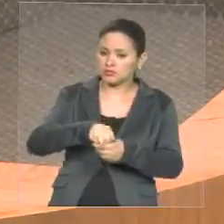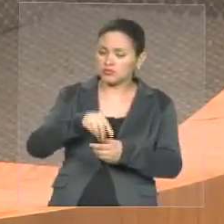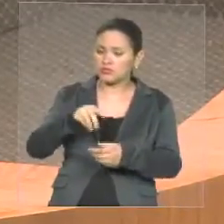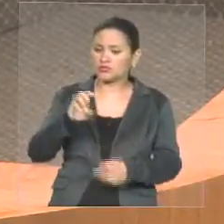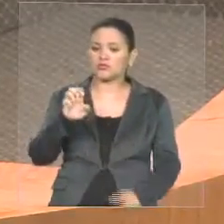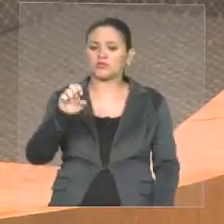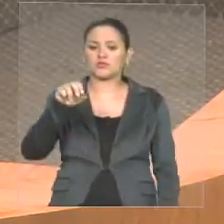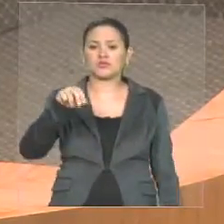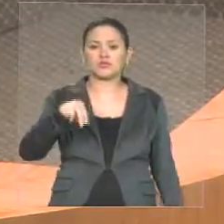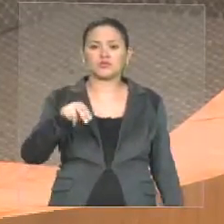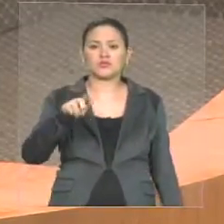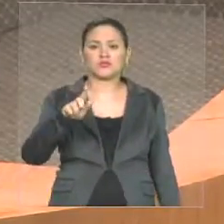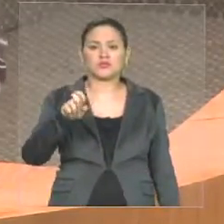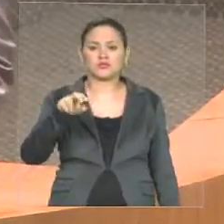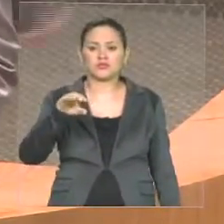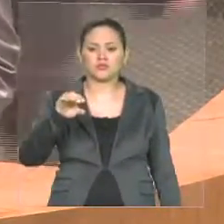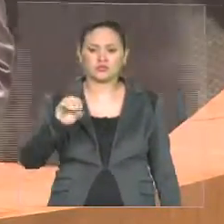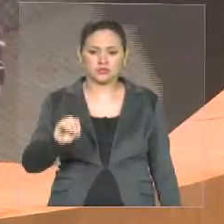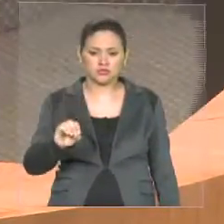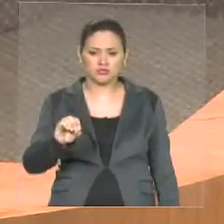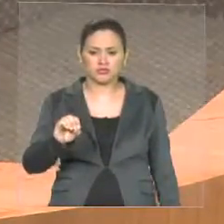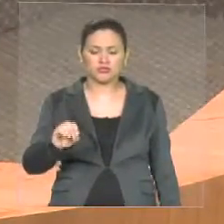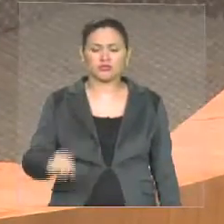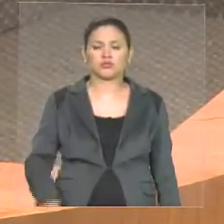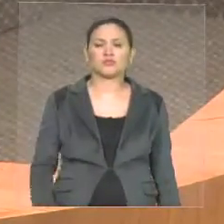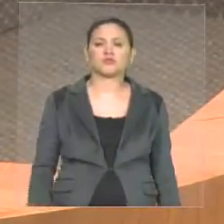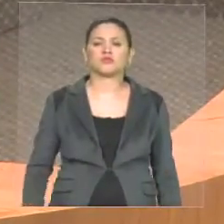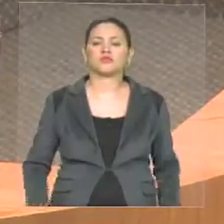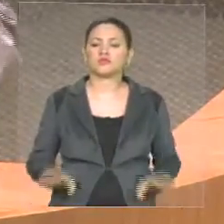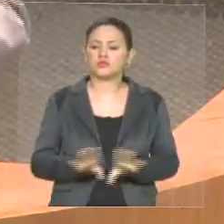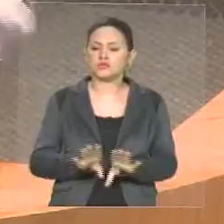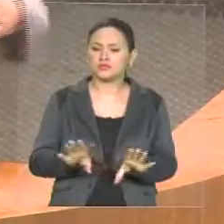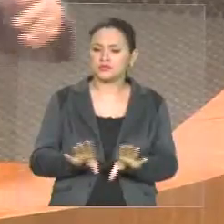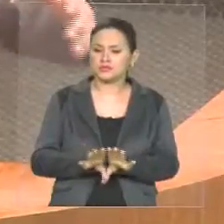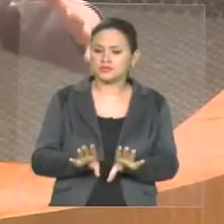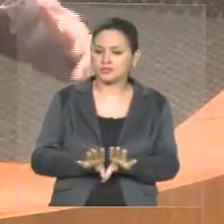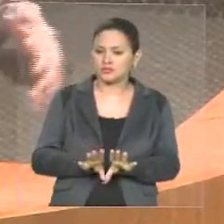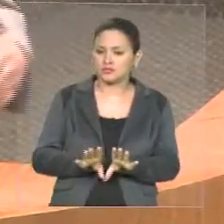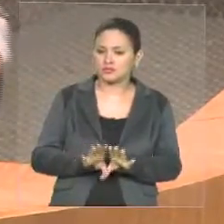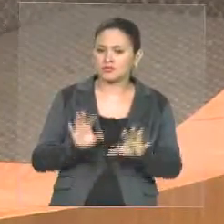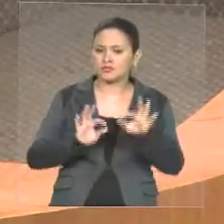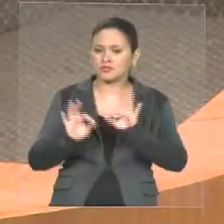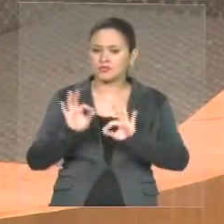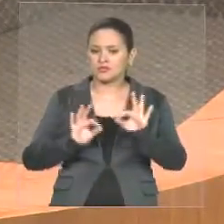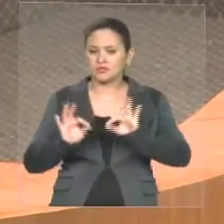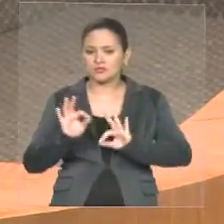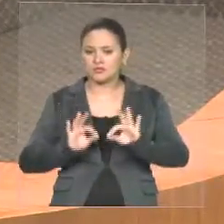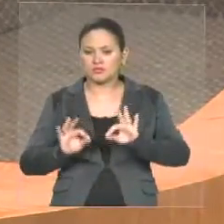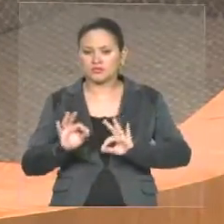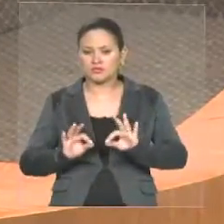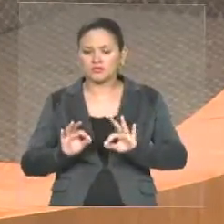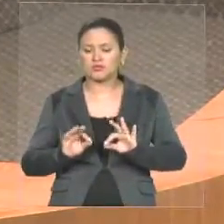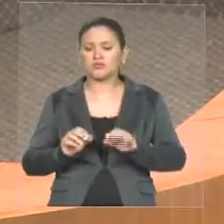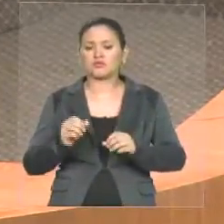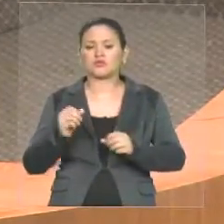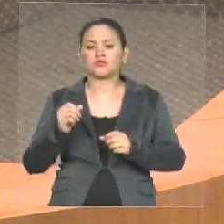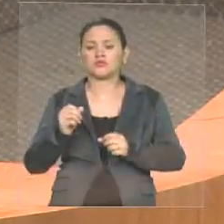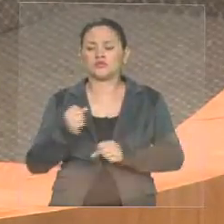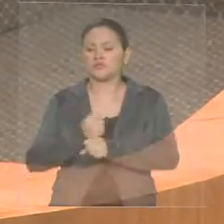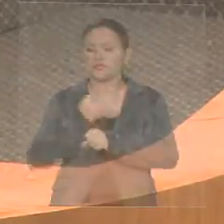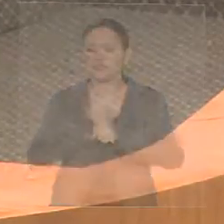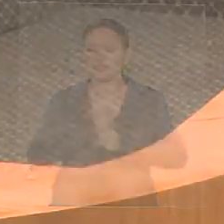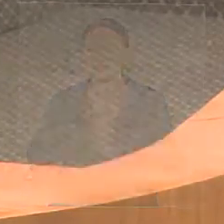Central. Também foi colocado a questão do remodelamento do entorno do engenho, porque não adianta fazer o